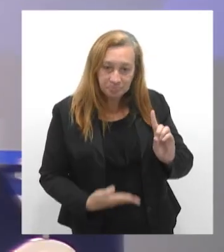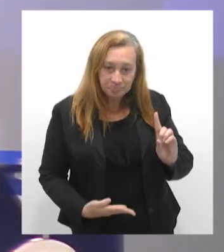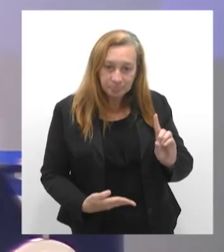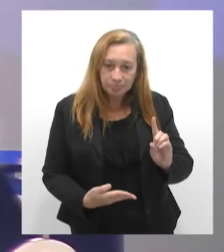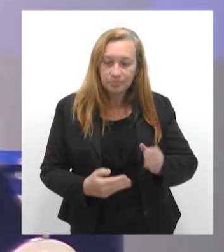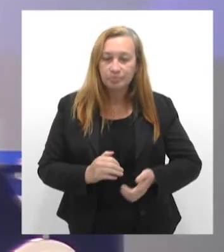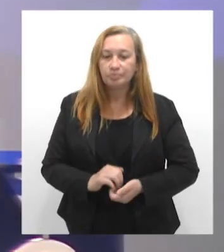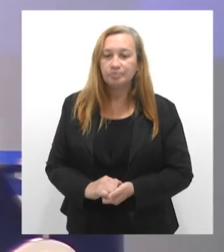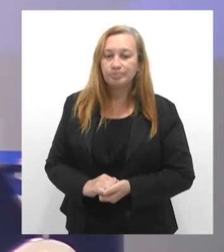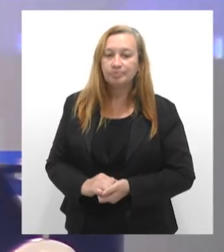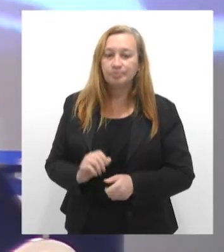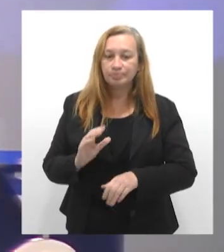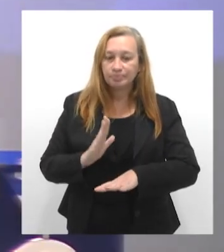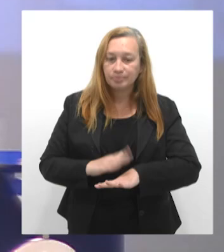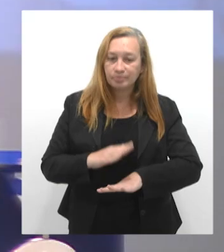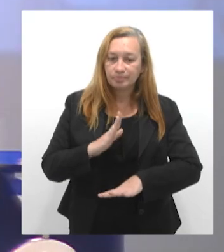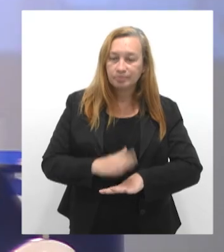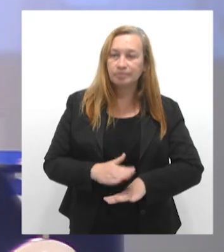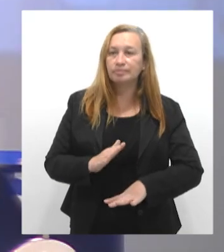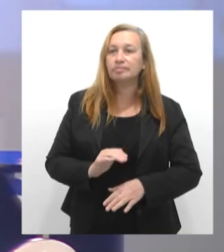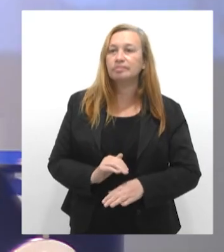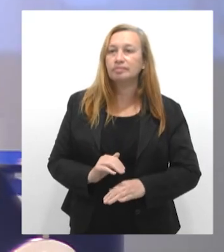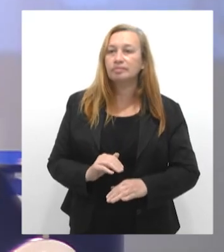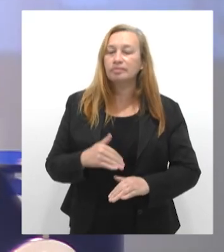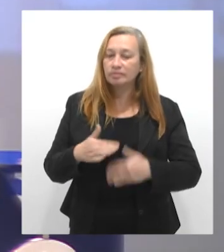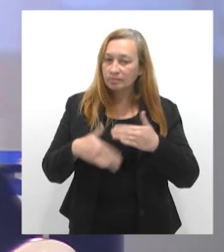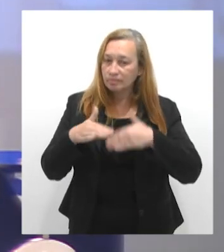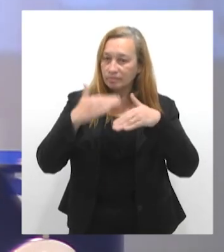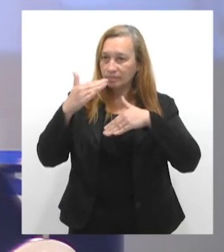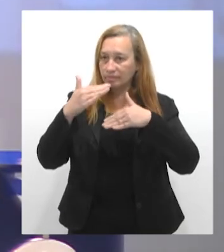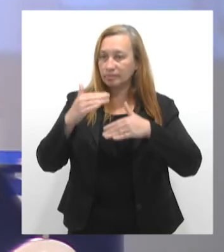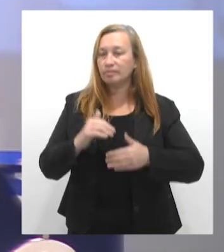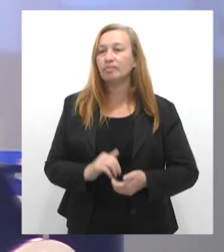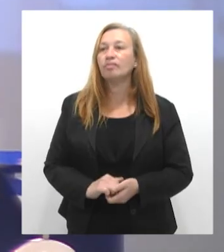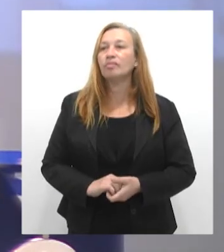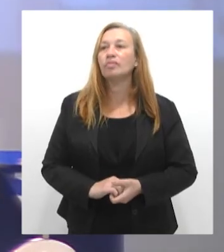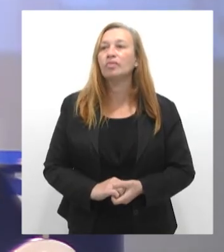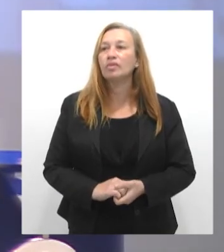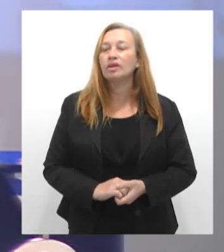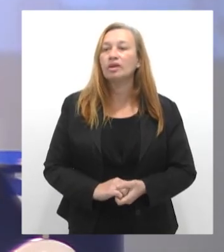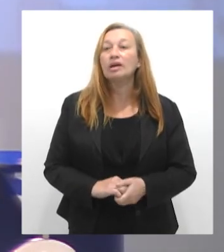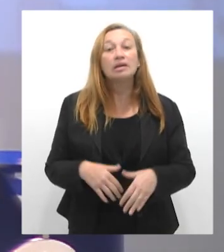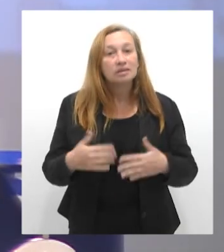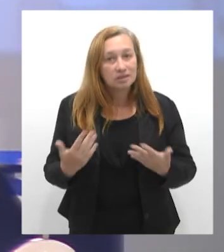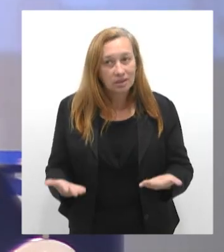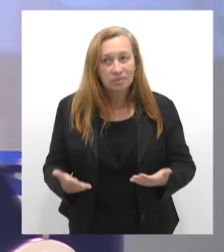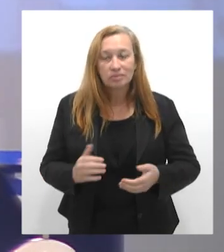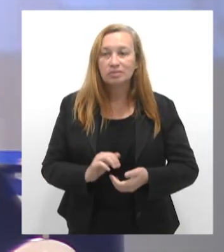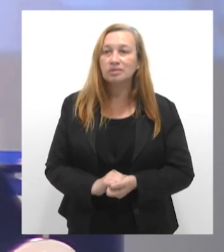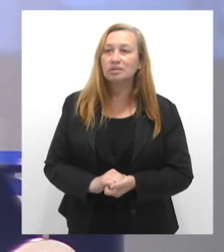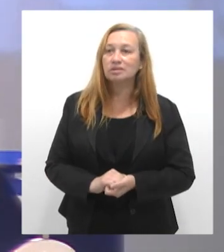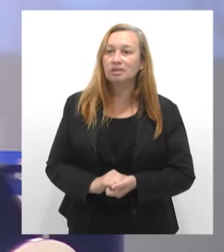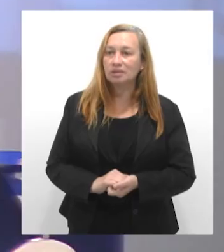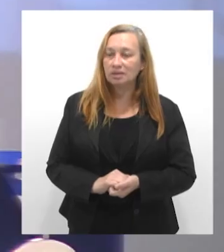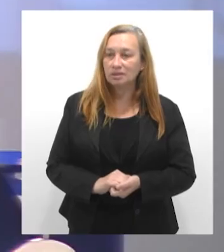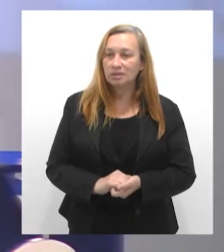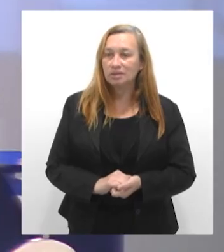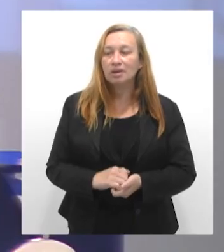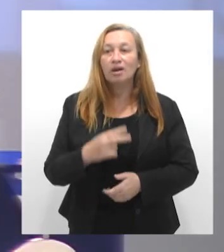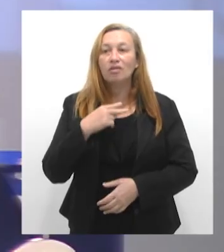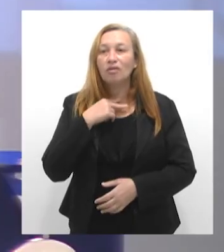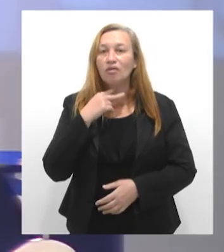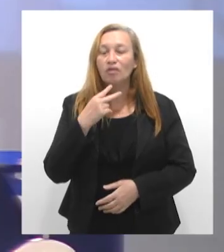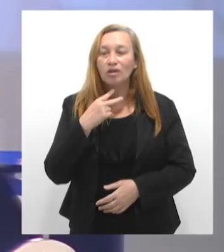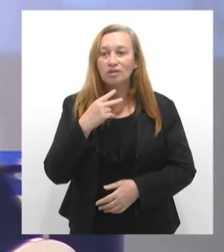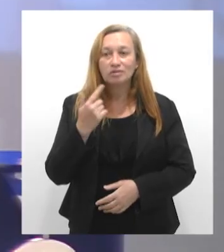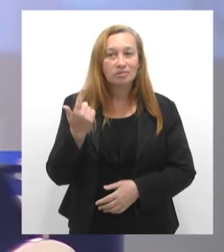e fazer cada vez mais crescer. Então, dito isso, porque minha voz não